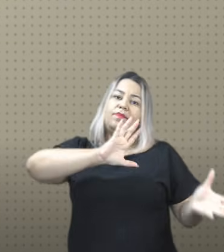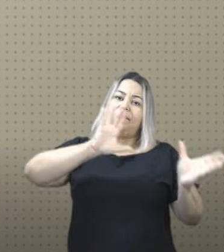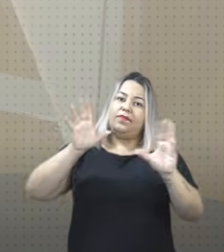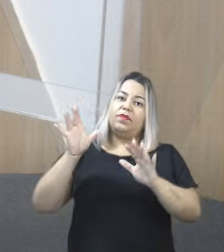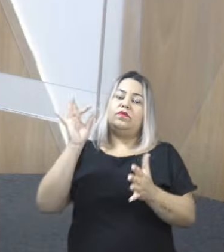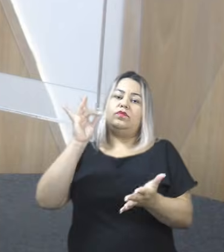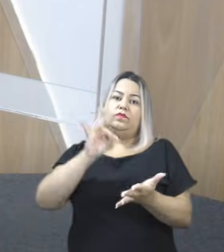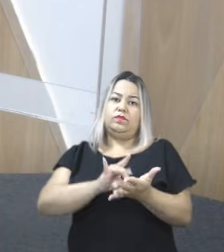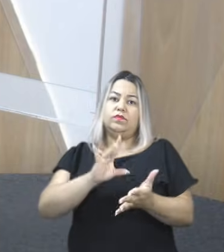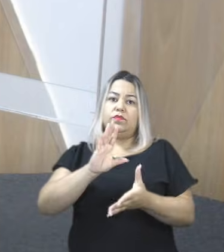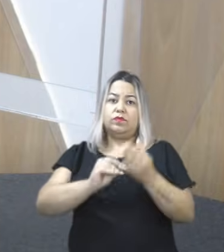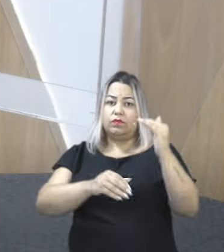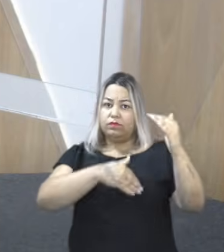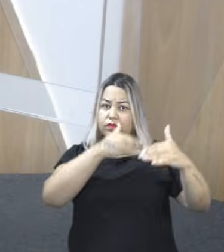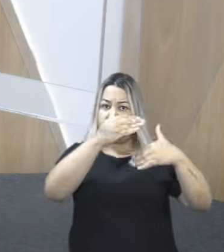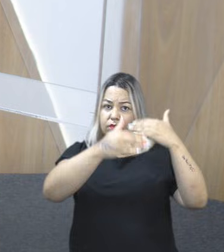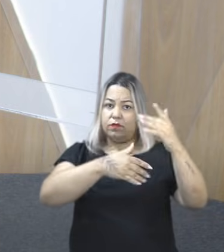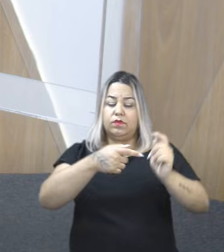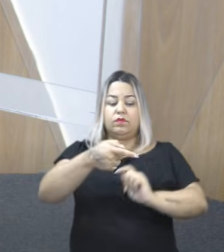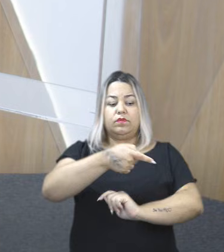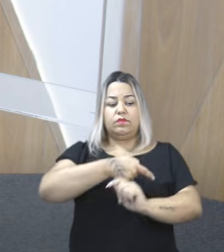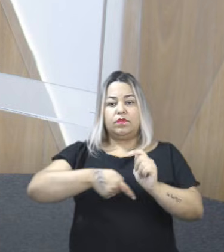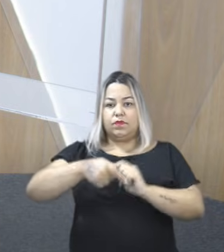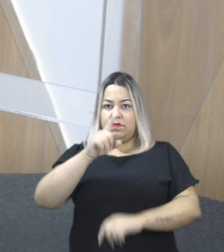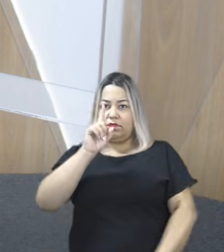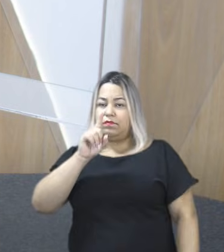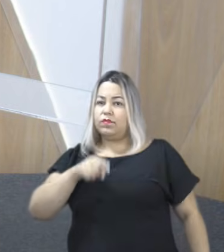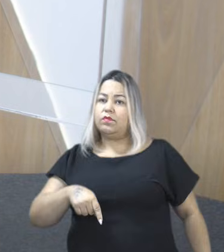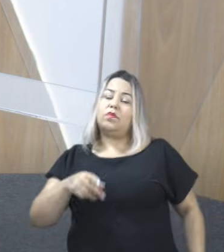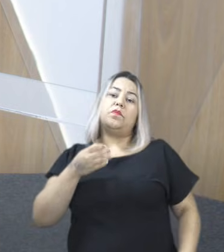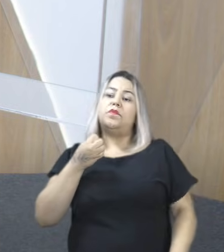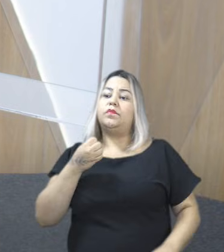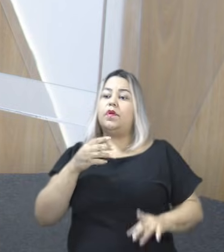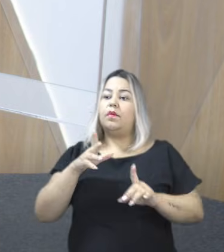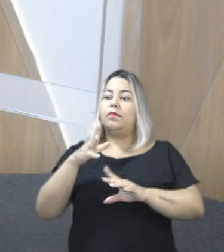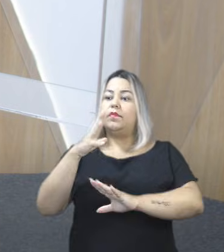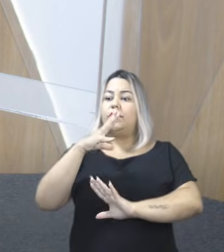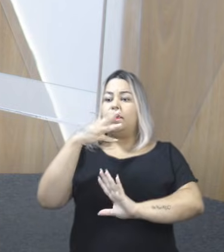claro, de um modelo de desenvolvimento econômico que seja sustentável para a Amazônia.